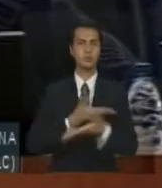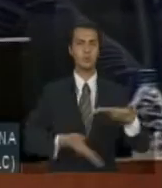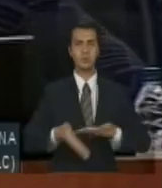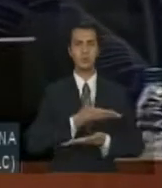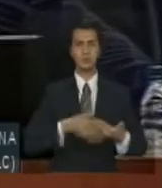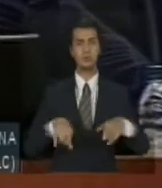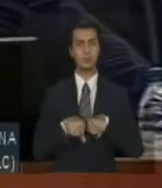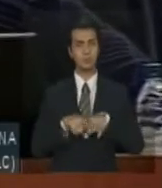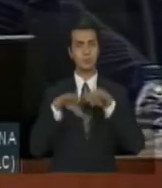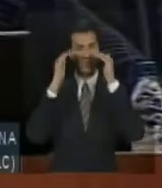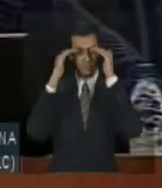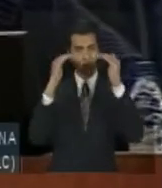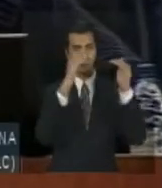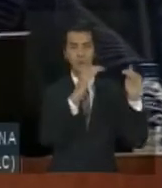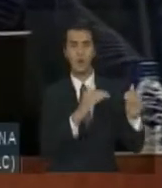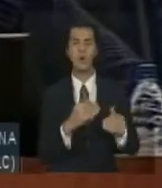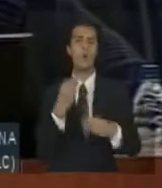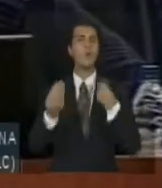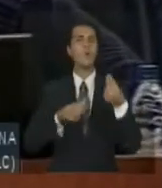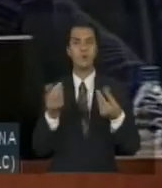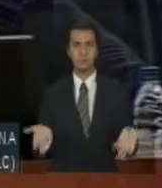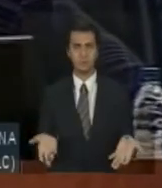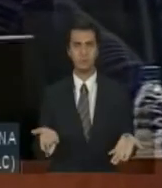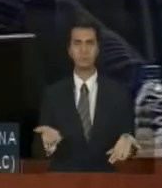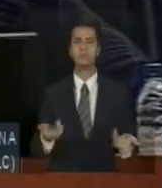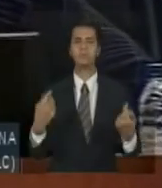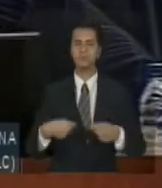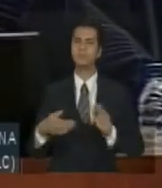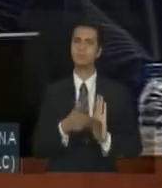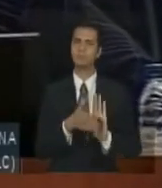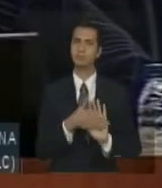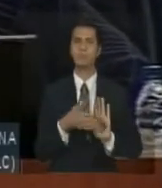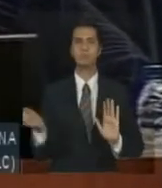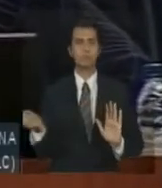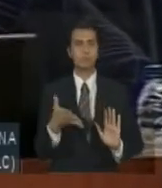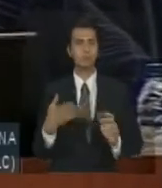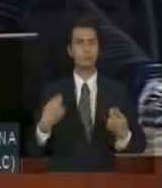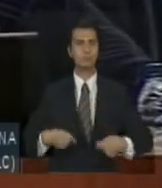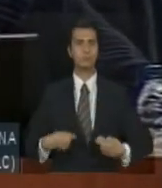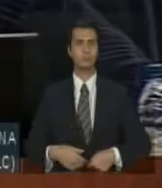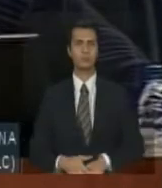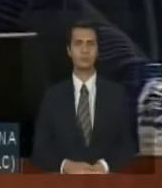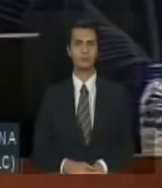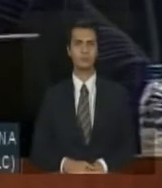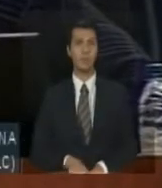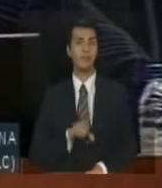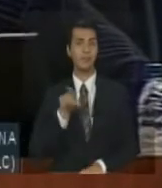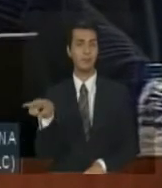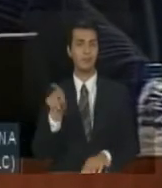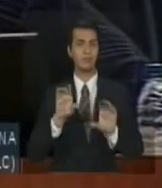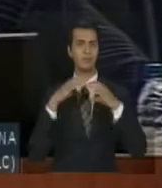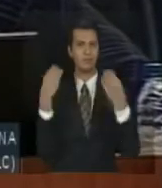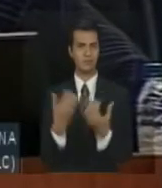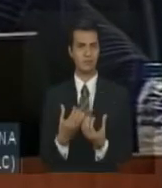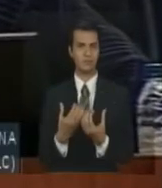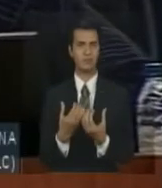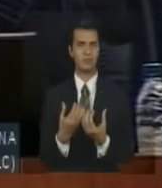respeito às nossas soberanias. Este evento será um